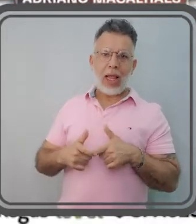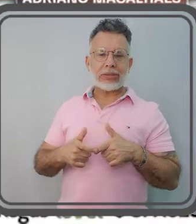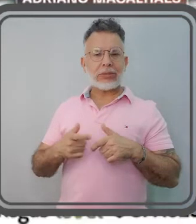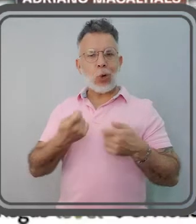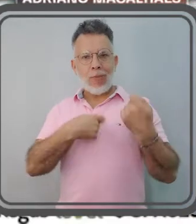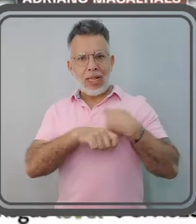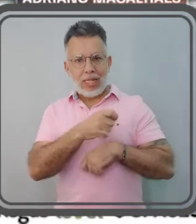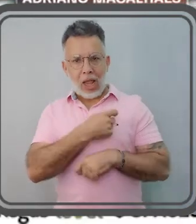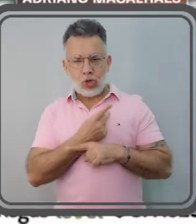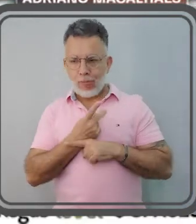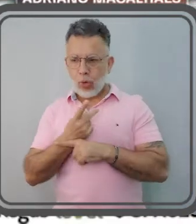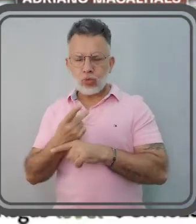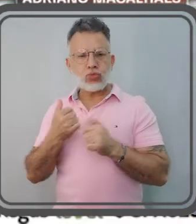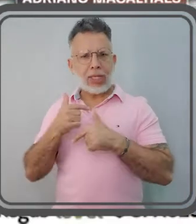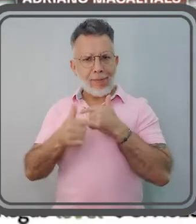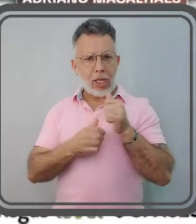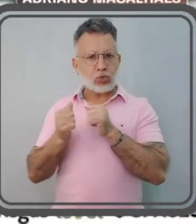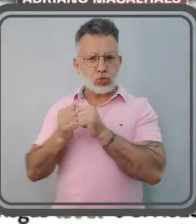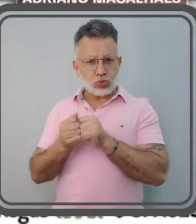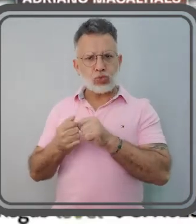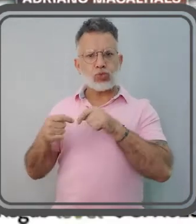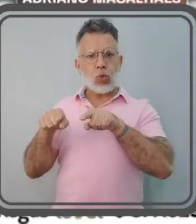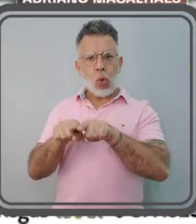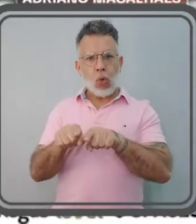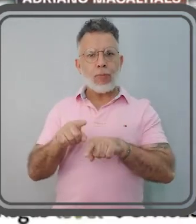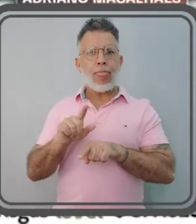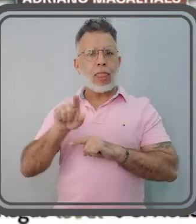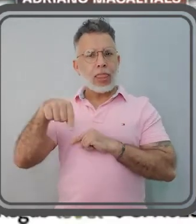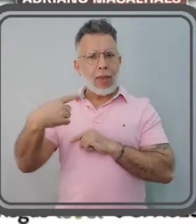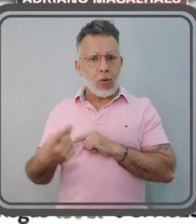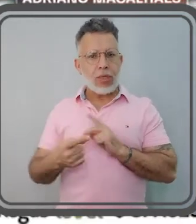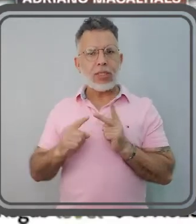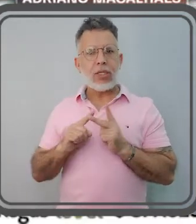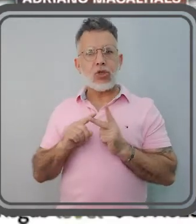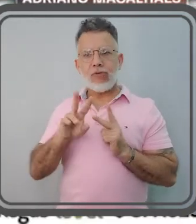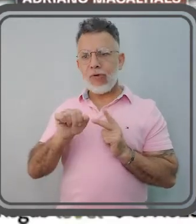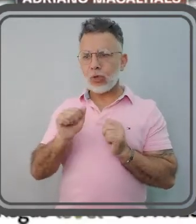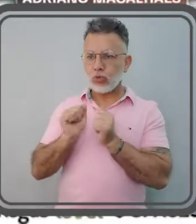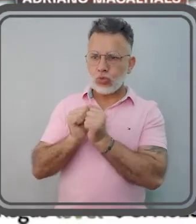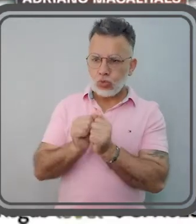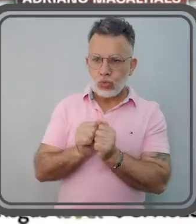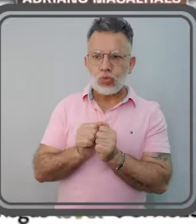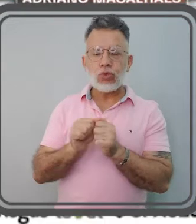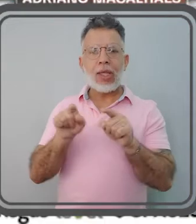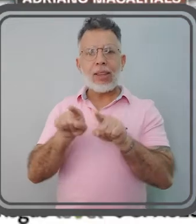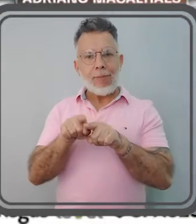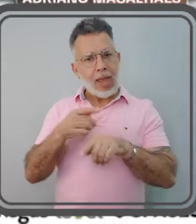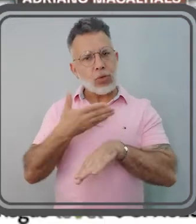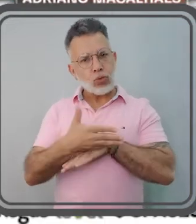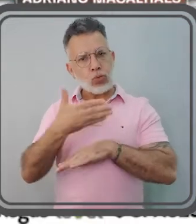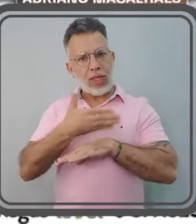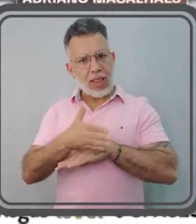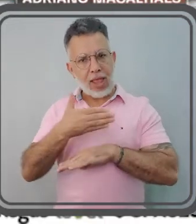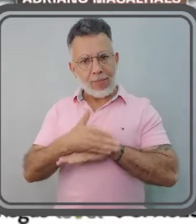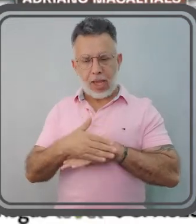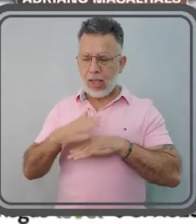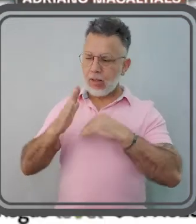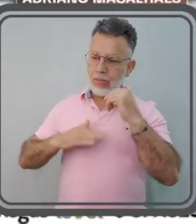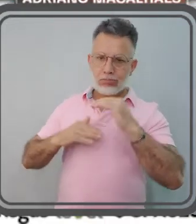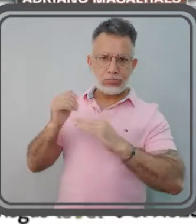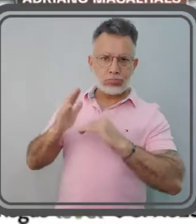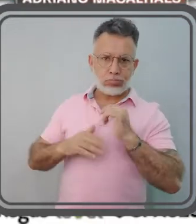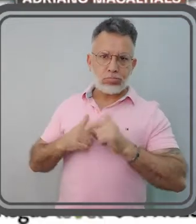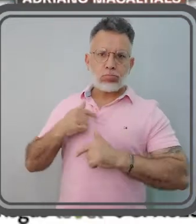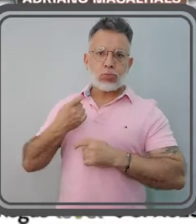a gente vai junto com o franqueado também no treinamento, na execução do negócio dele. Então, a gente, por exemplo, na inauguração, vai uma